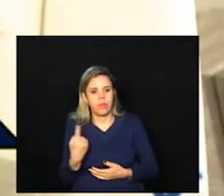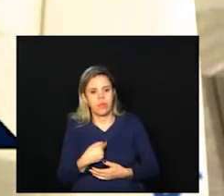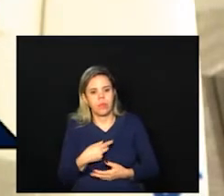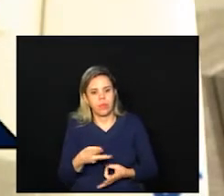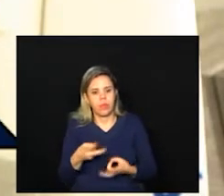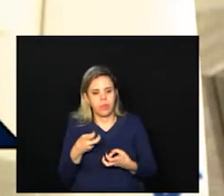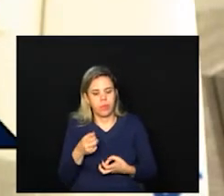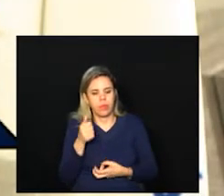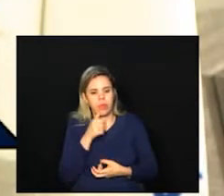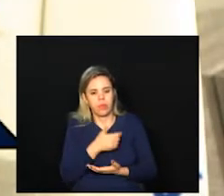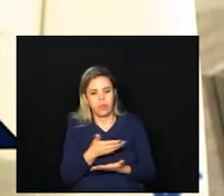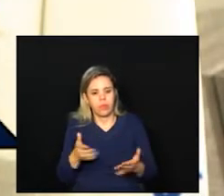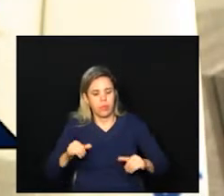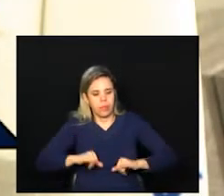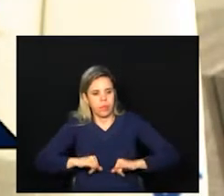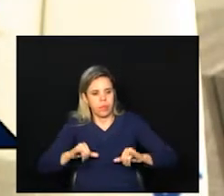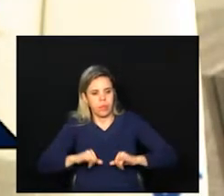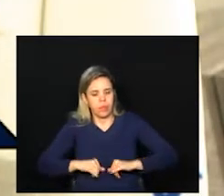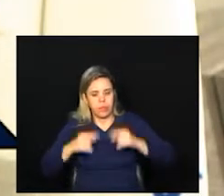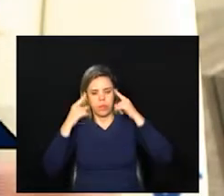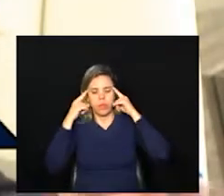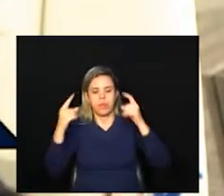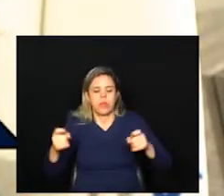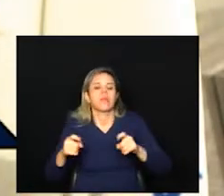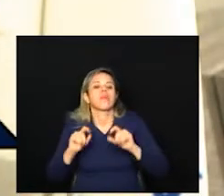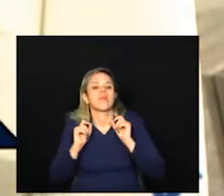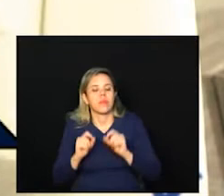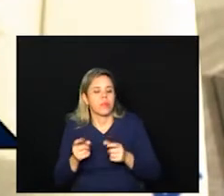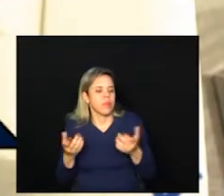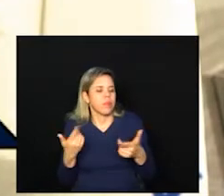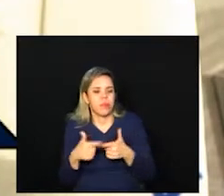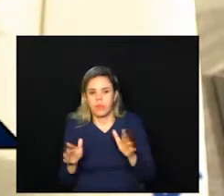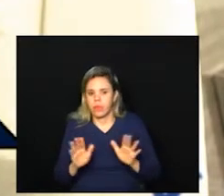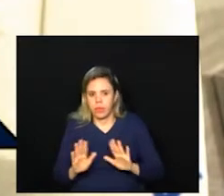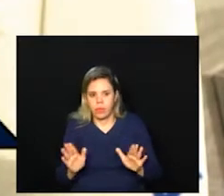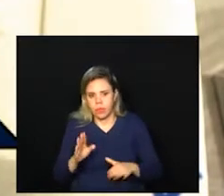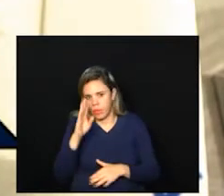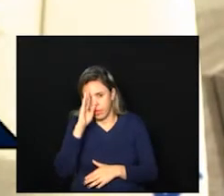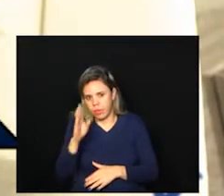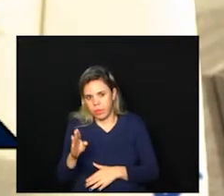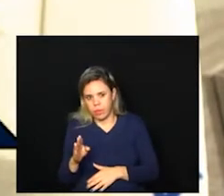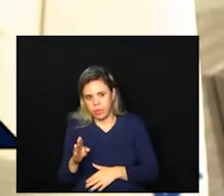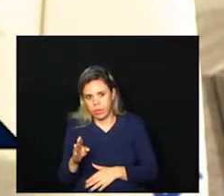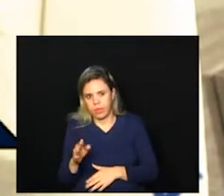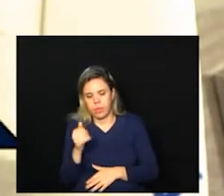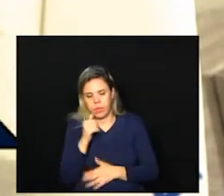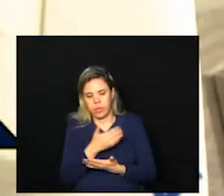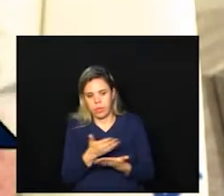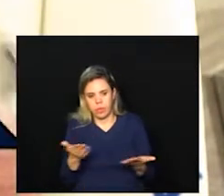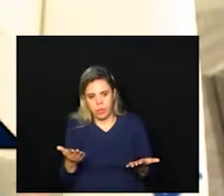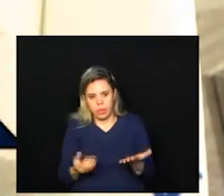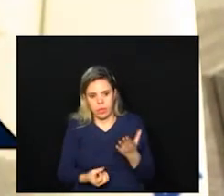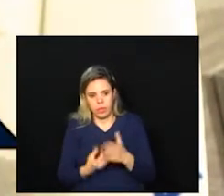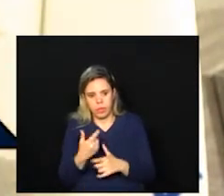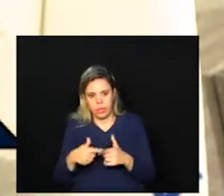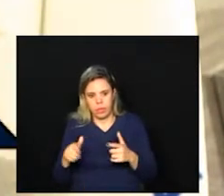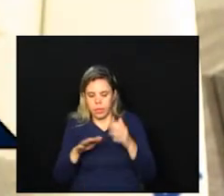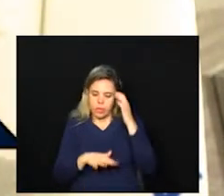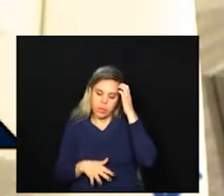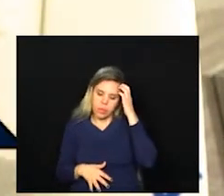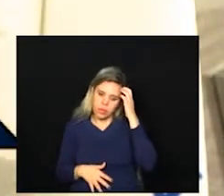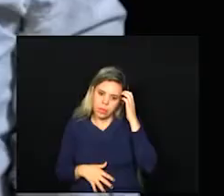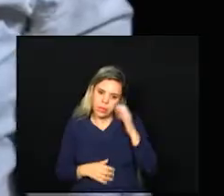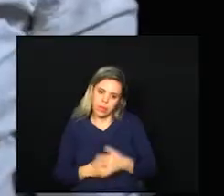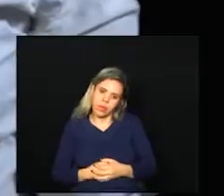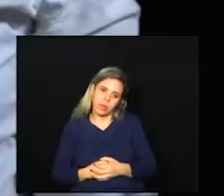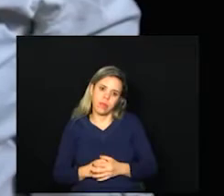as mulheres sofrendo violência de nenhuma ordem, principalmente aquelas físicas que ocorrem no ambiente doméstico